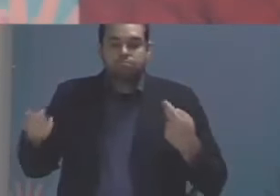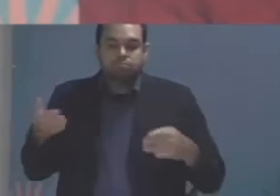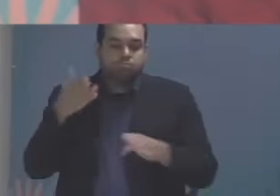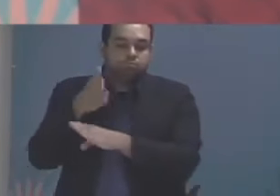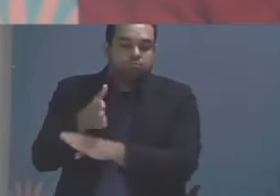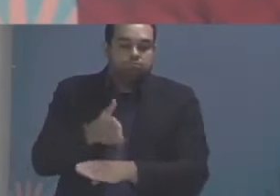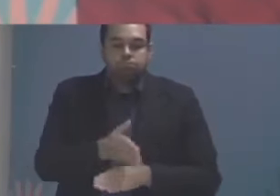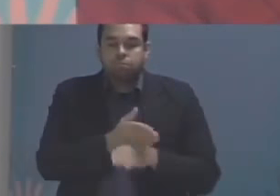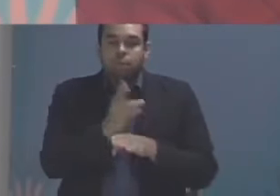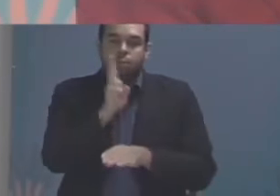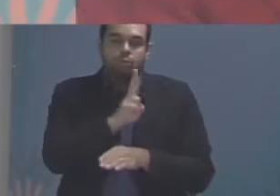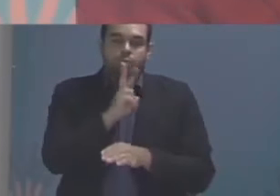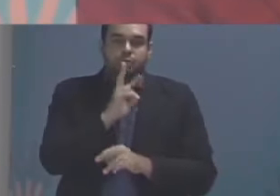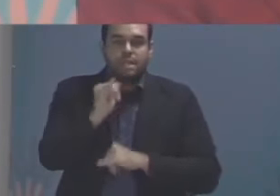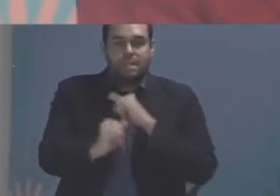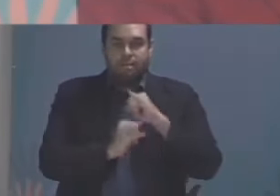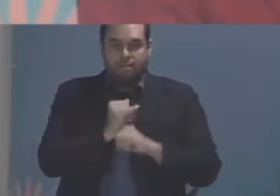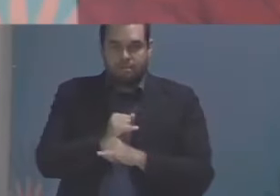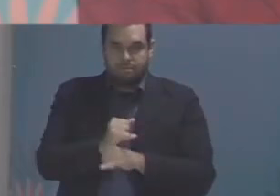e de uso da rede.